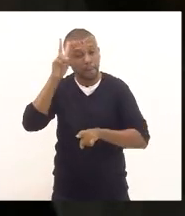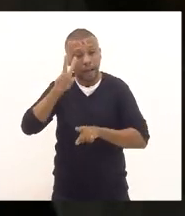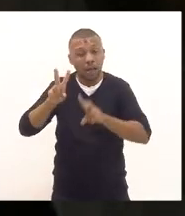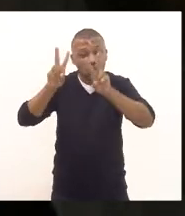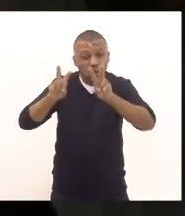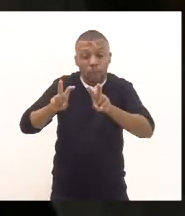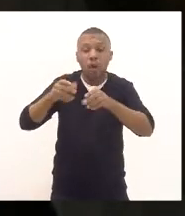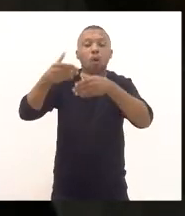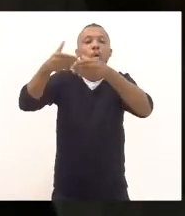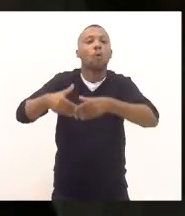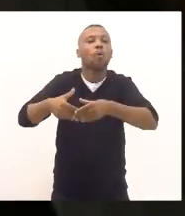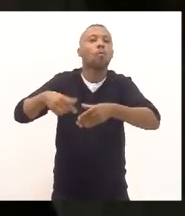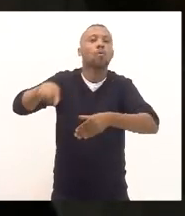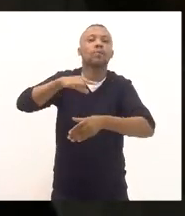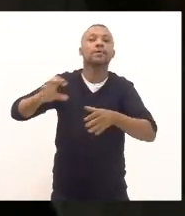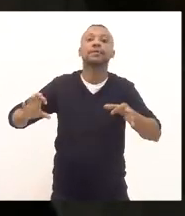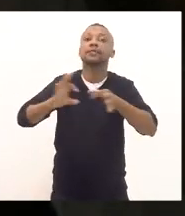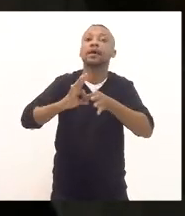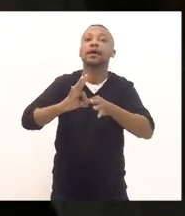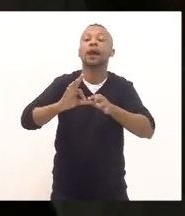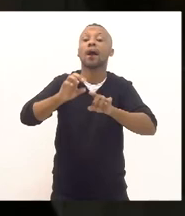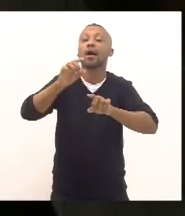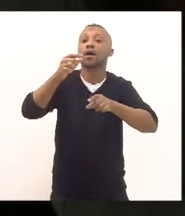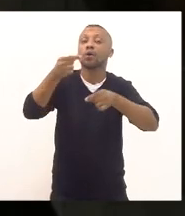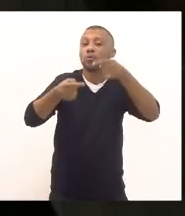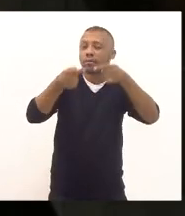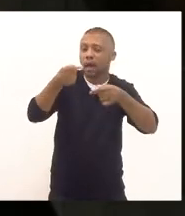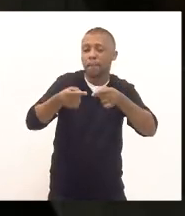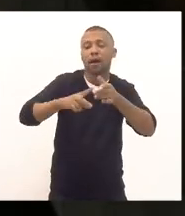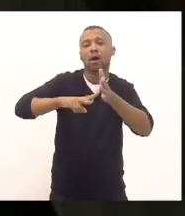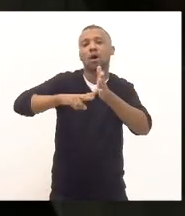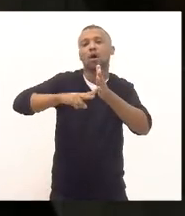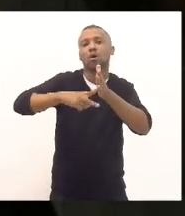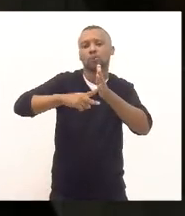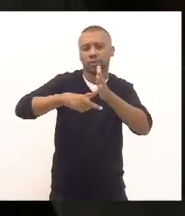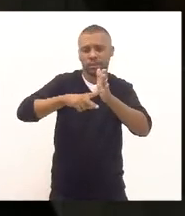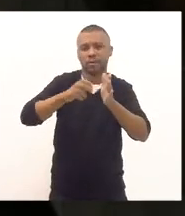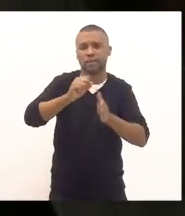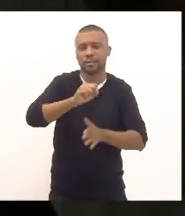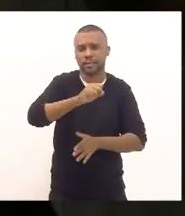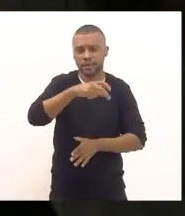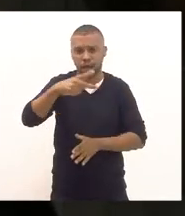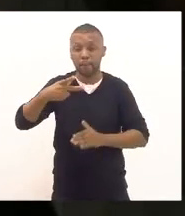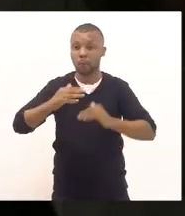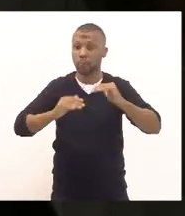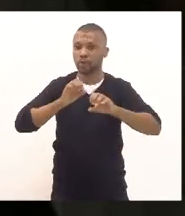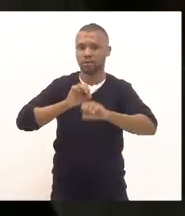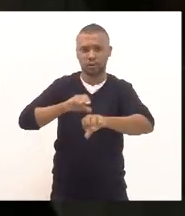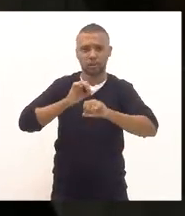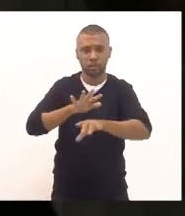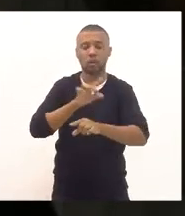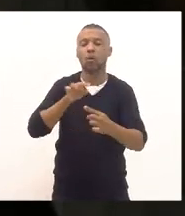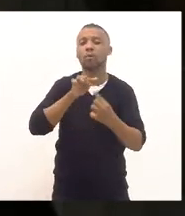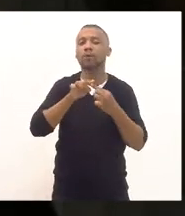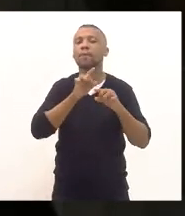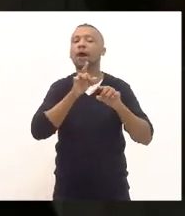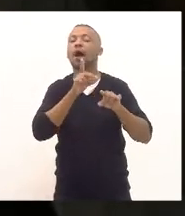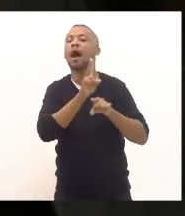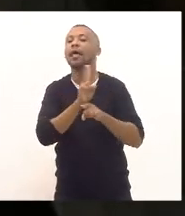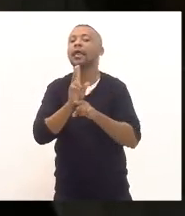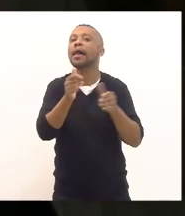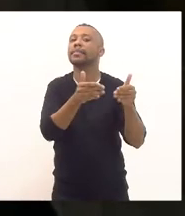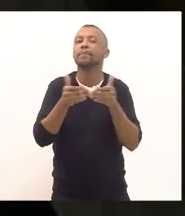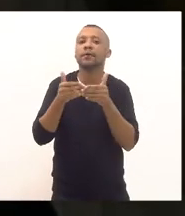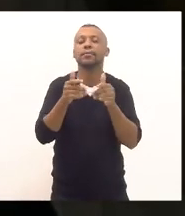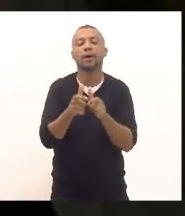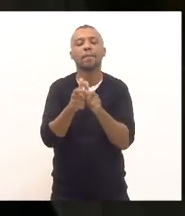concursos públicos que integram a pauta prioritária do Cepe Caxias concurso público para atender às demandas das escolas para garantir